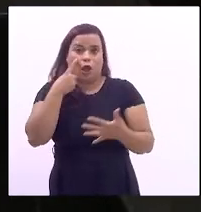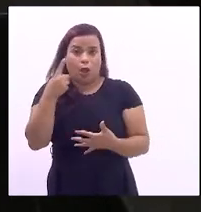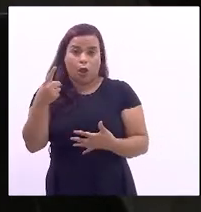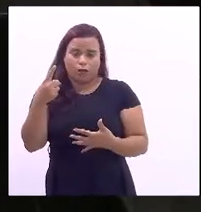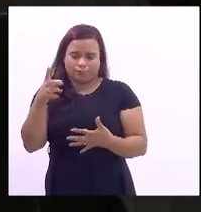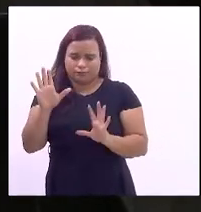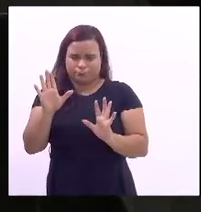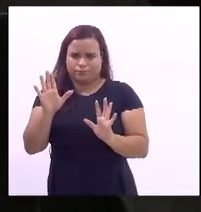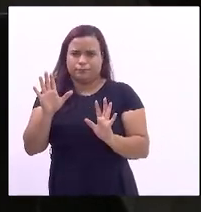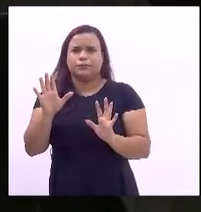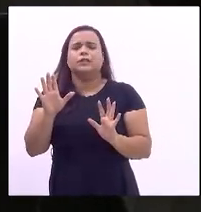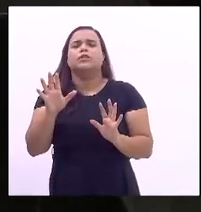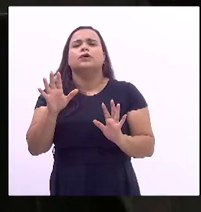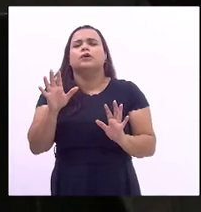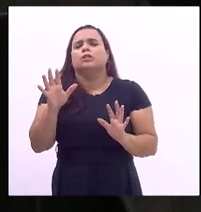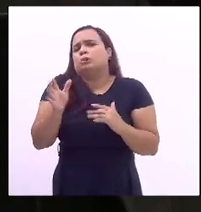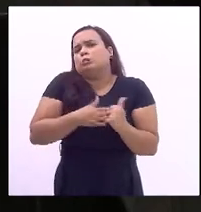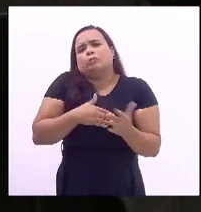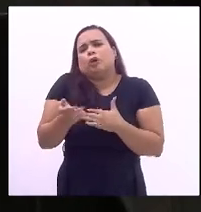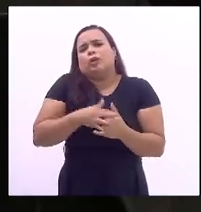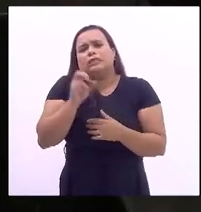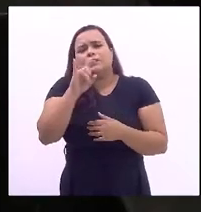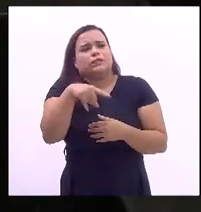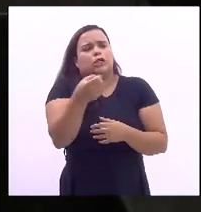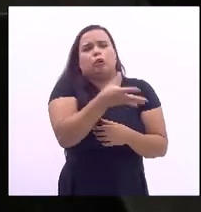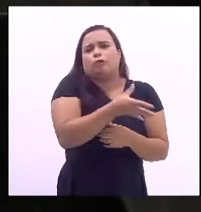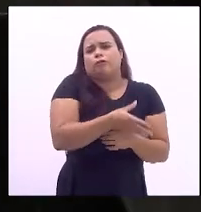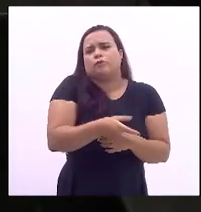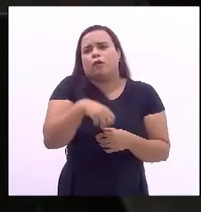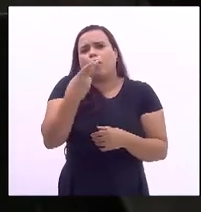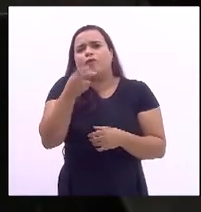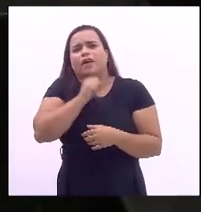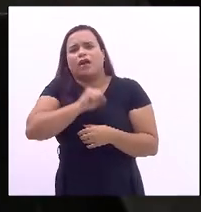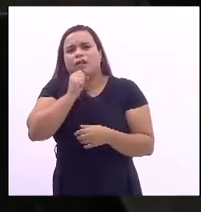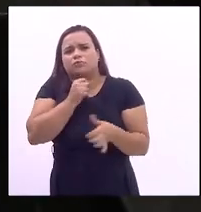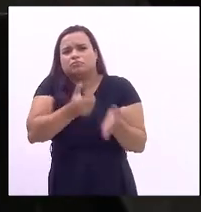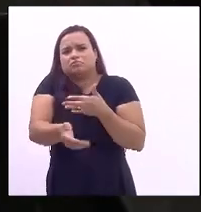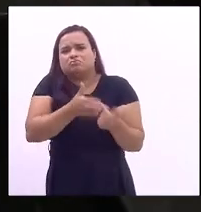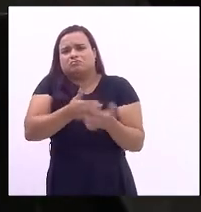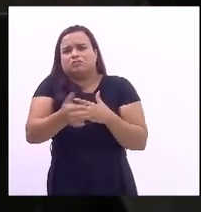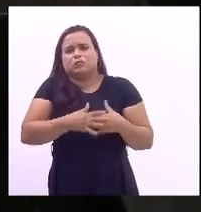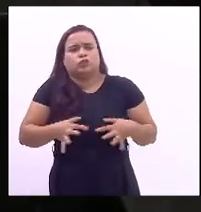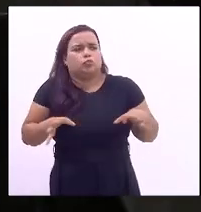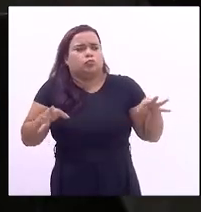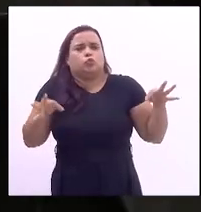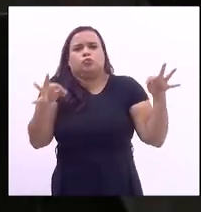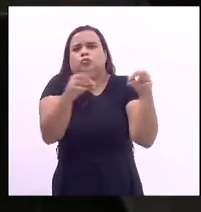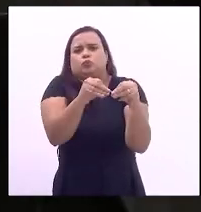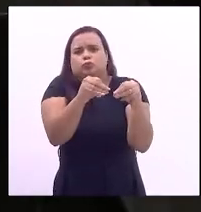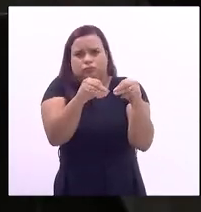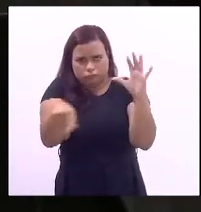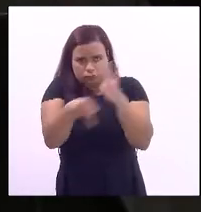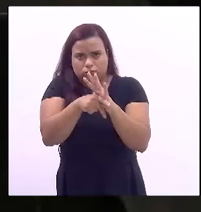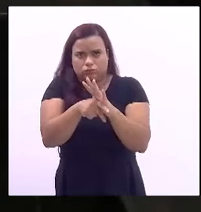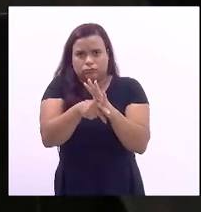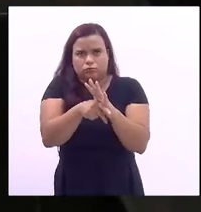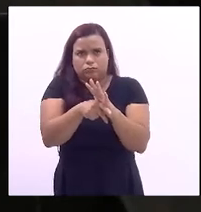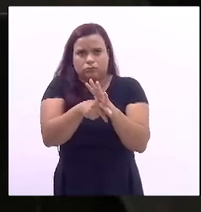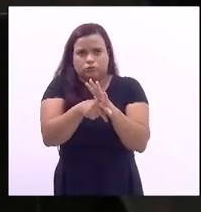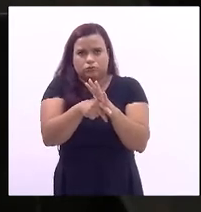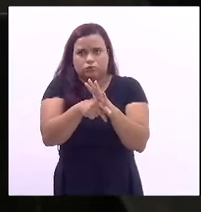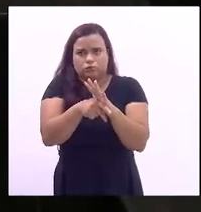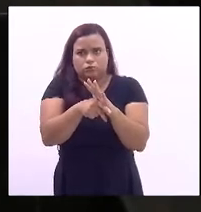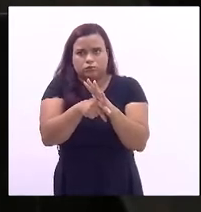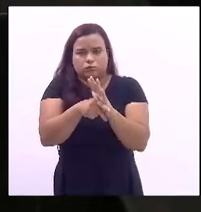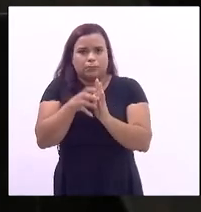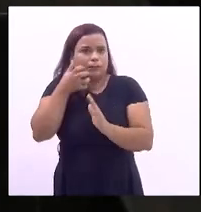Jordão não não importa se o imóvel é novo ou velho tá tudo E aí